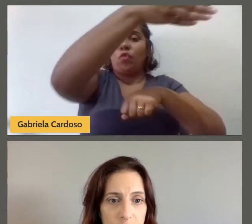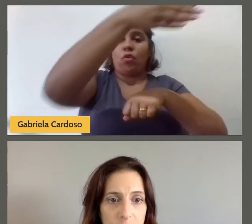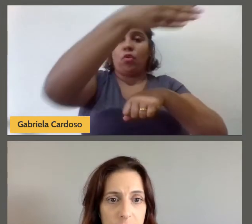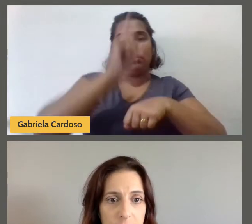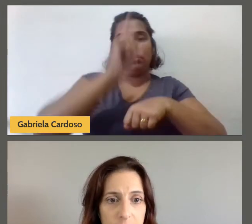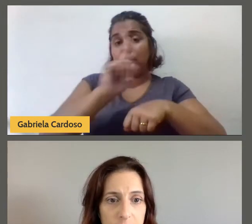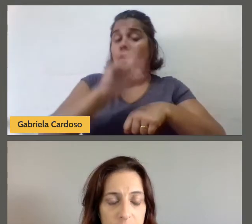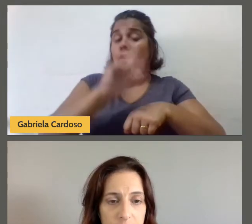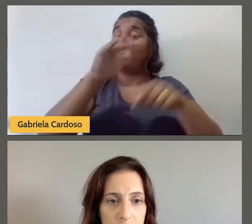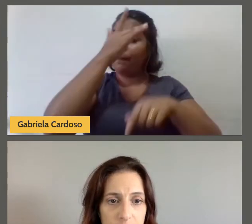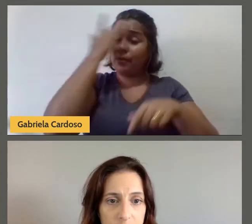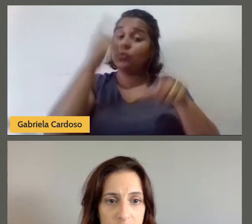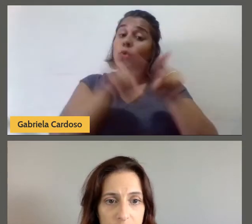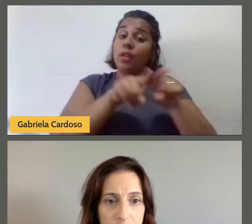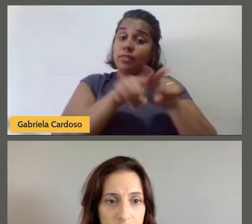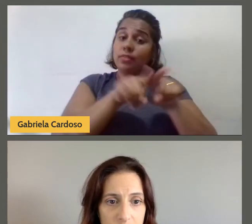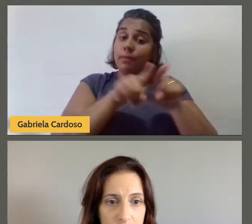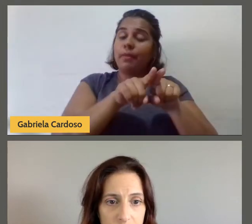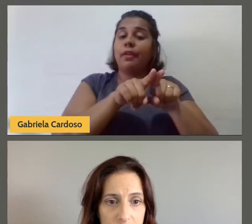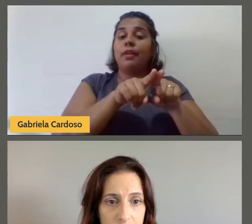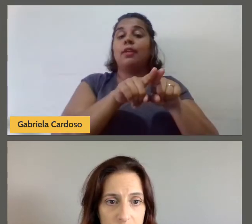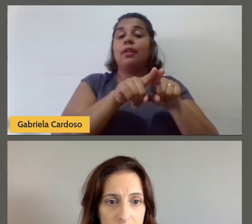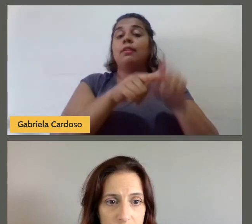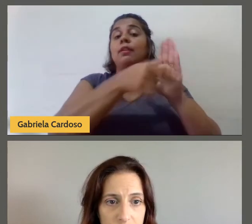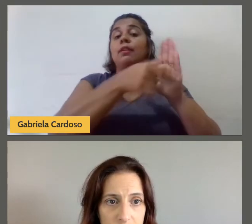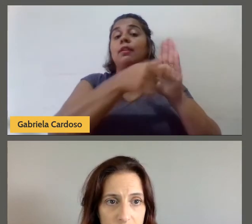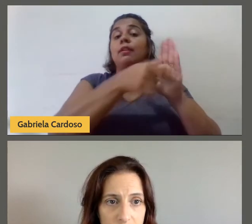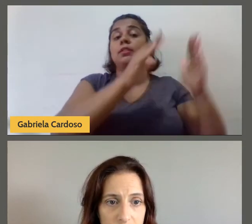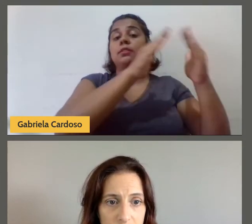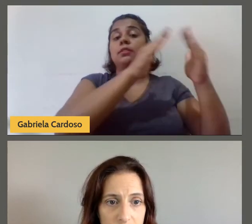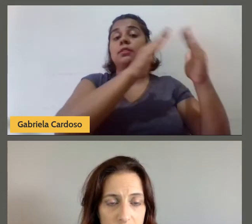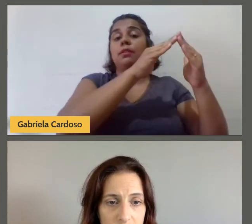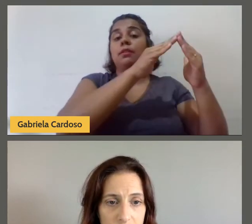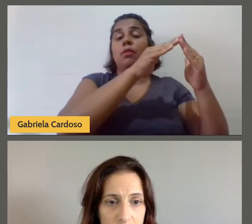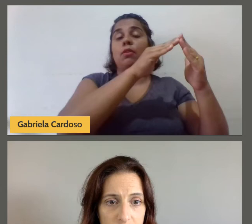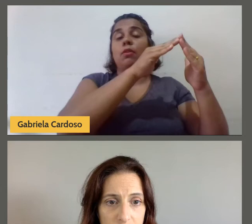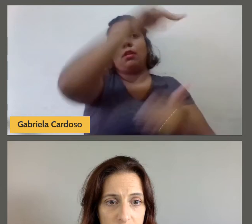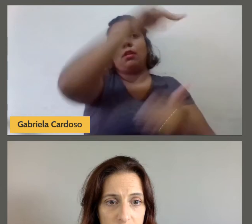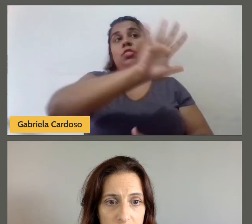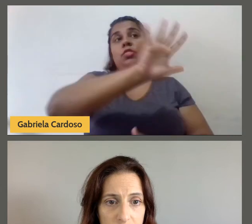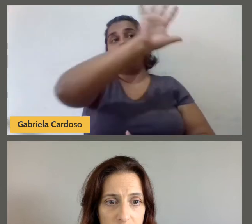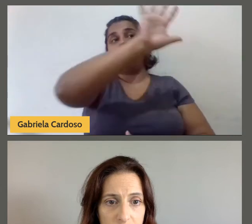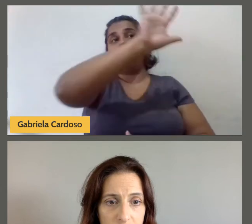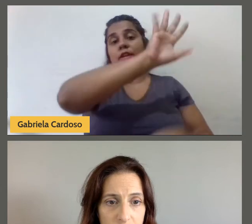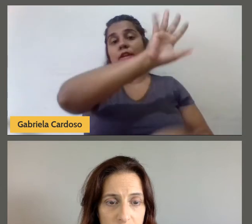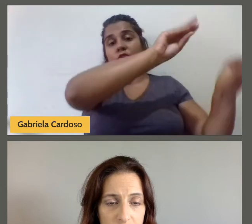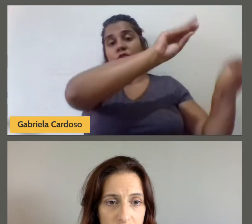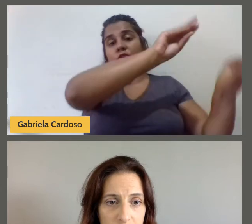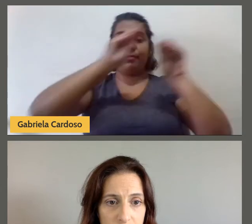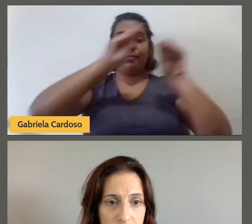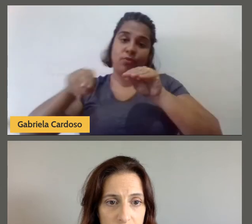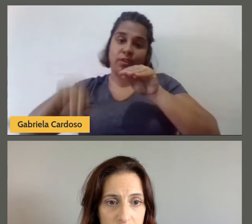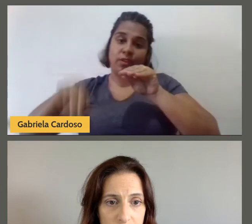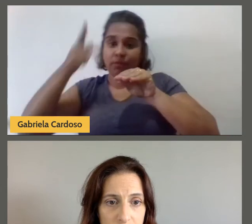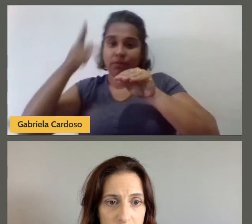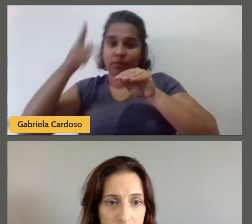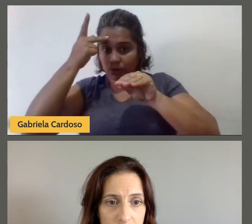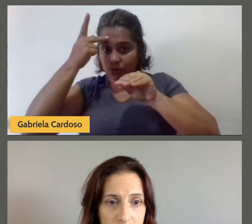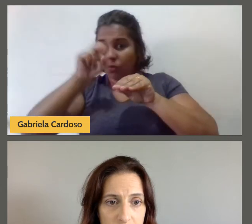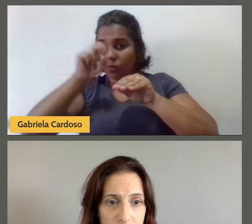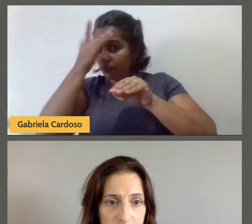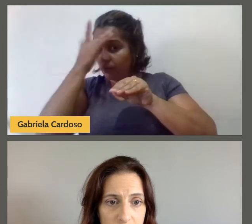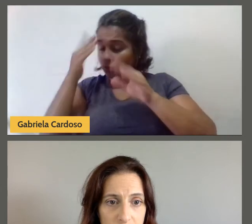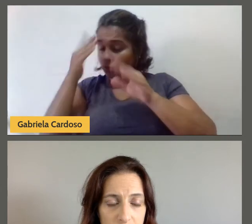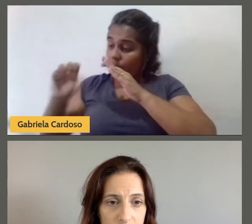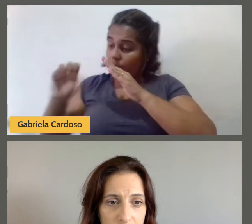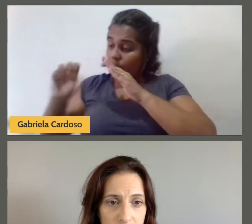do Sul que está migrando. Então, essa questão mesmo, né, dos imigrantes em geral. Então, o Impulsione também é um projeto relevante. E aí